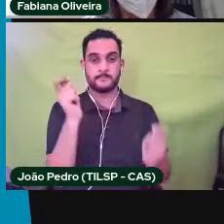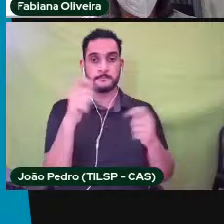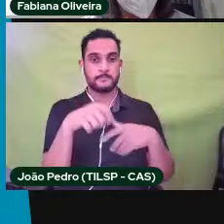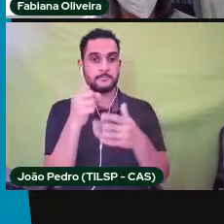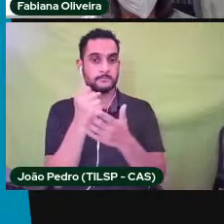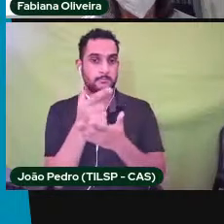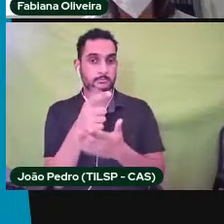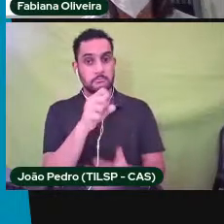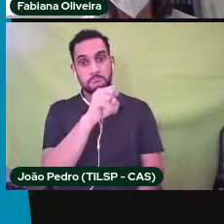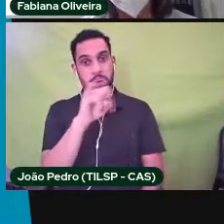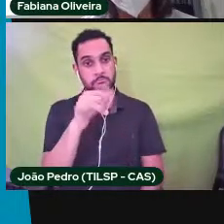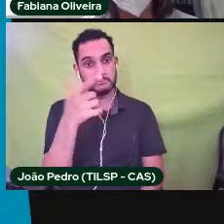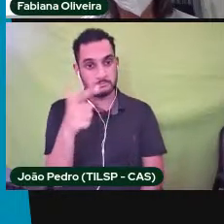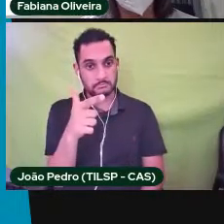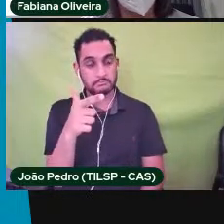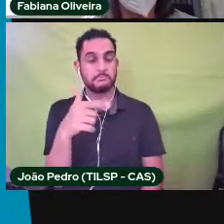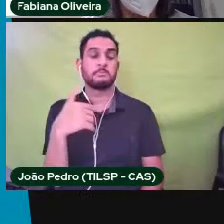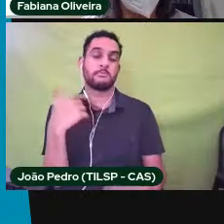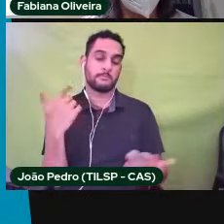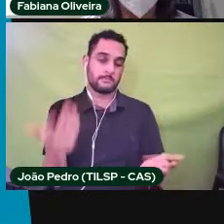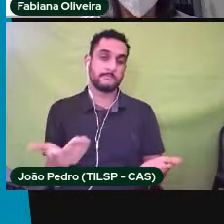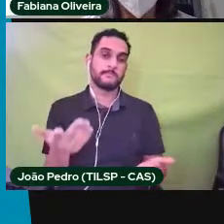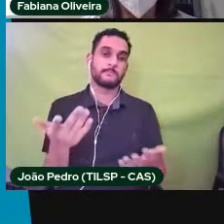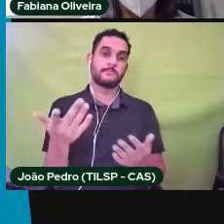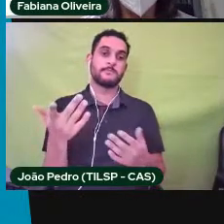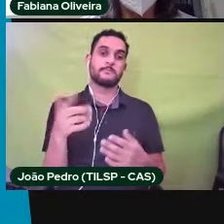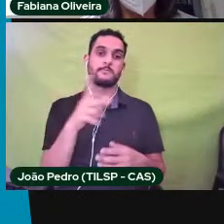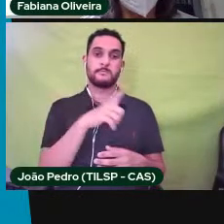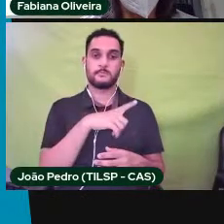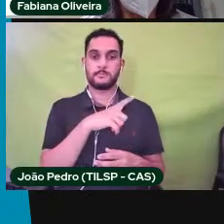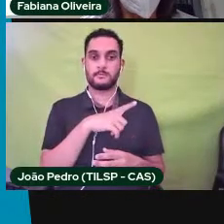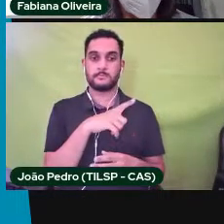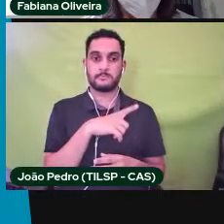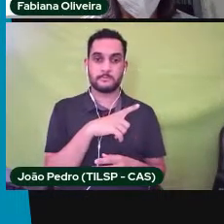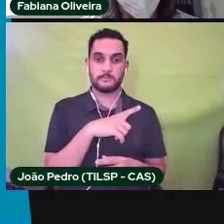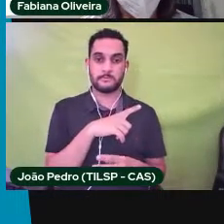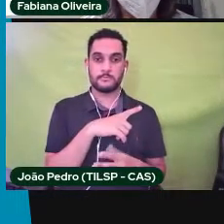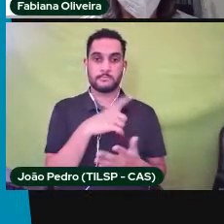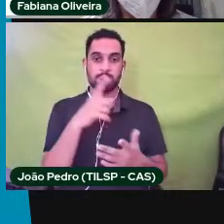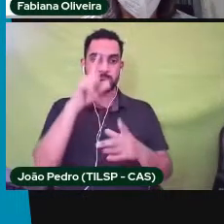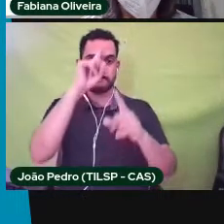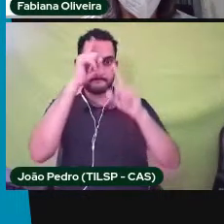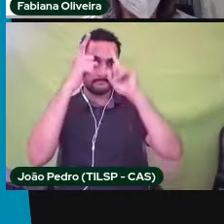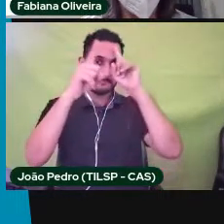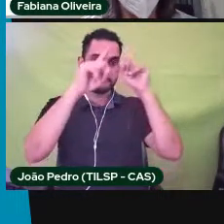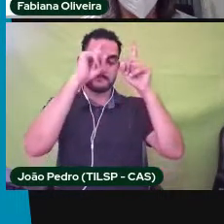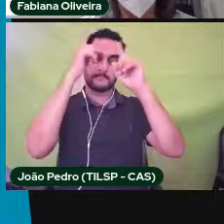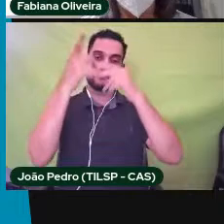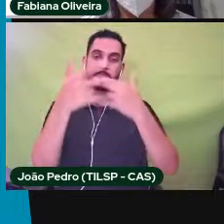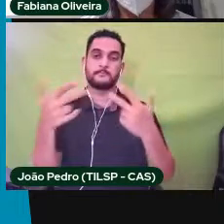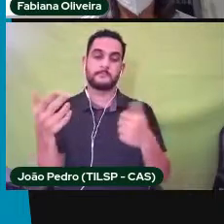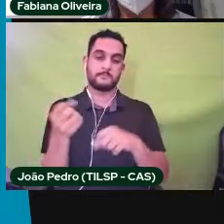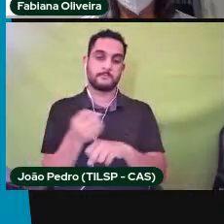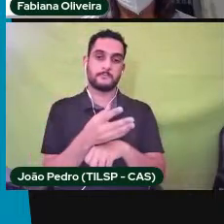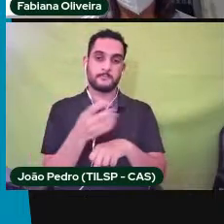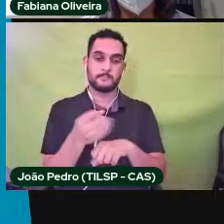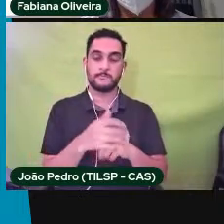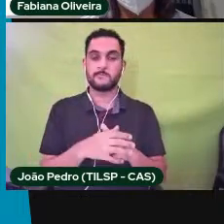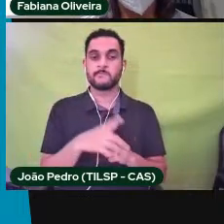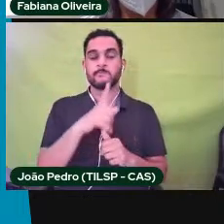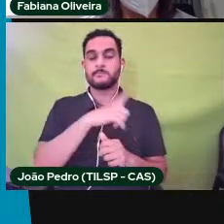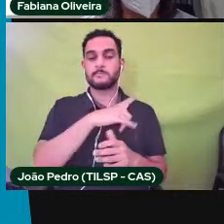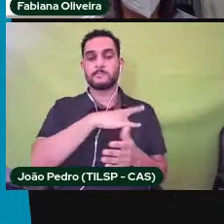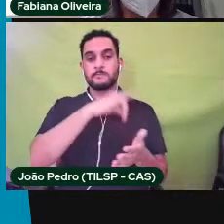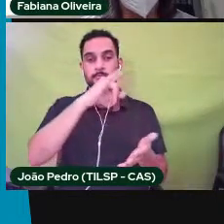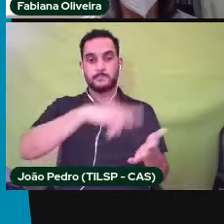tem, vamos recorrer à tecnologia assistiva da nossa criatividade. Existem documentos publicados